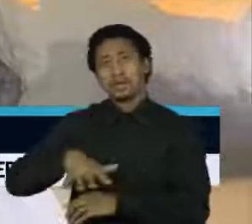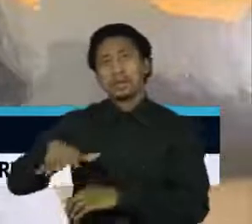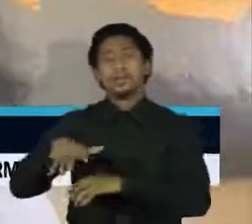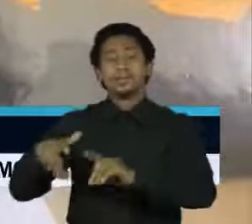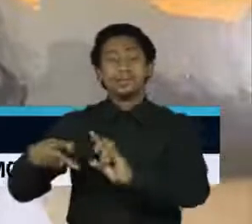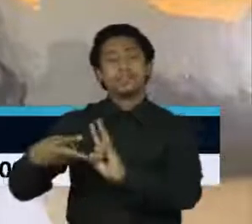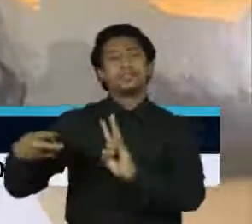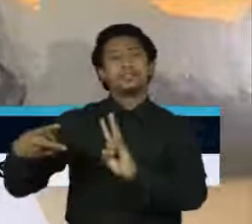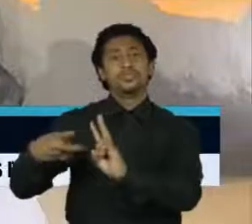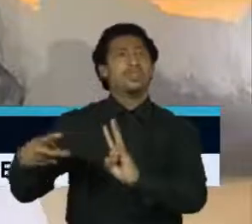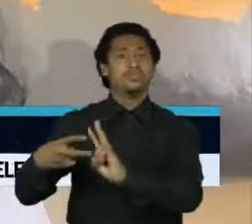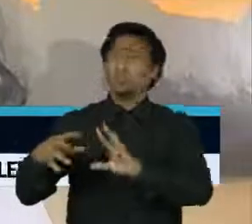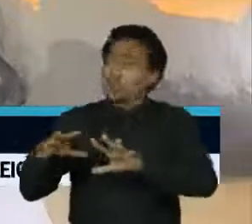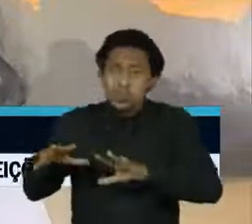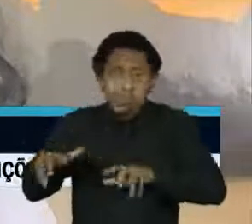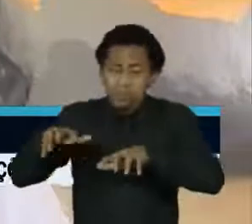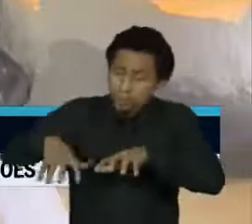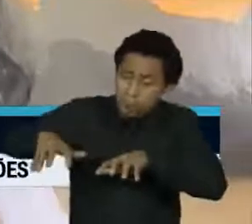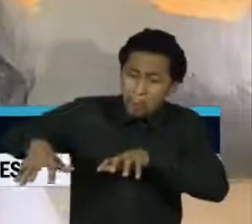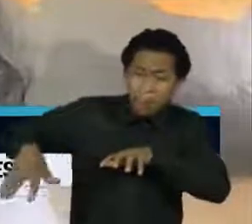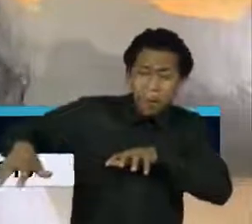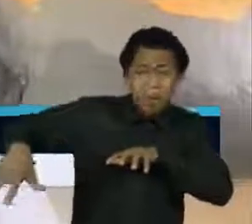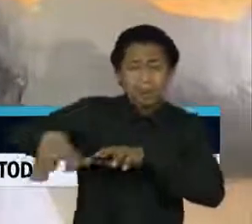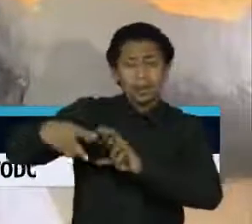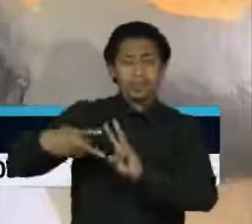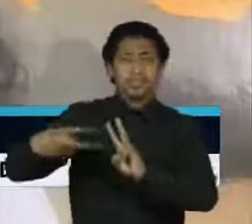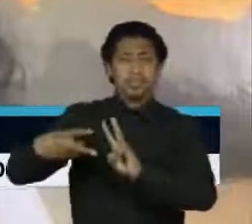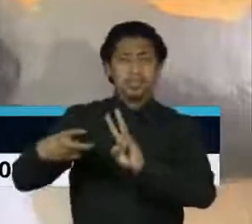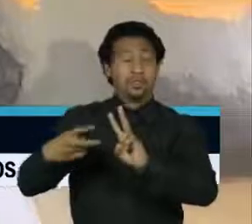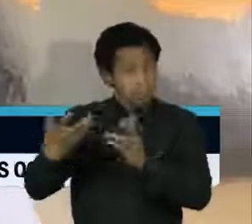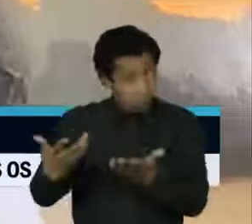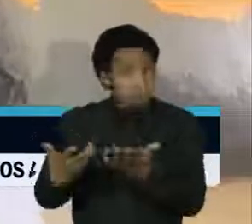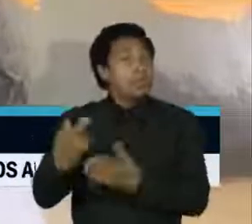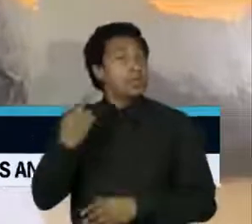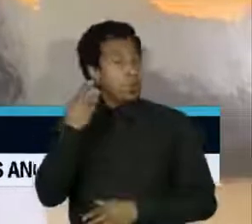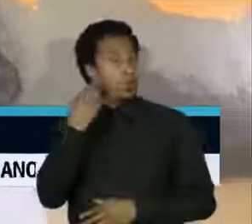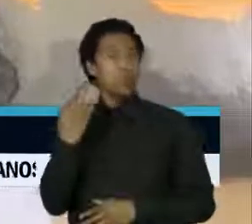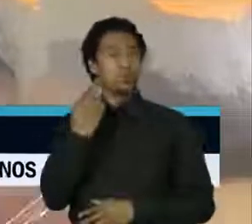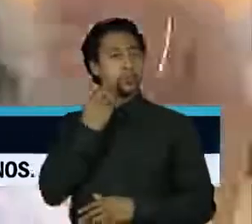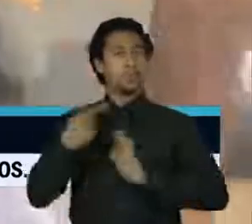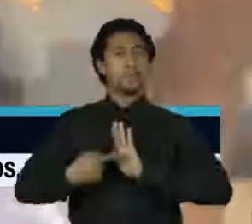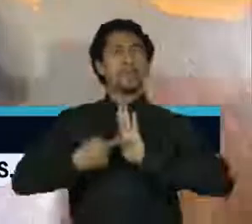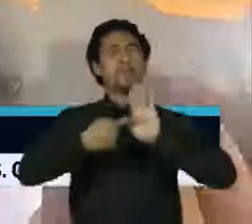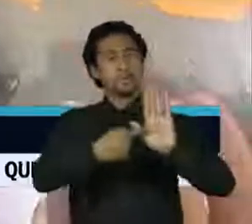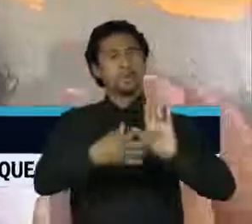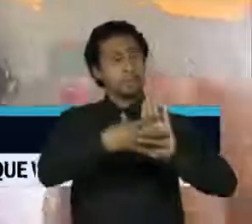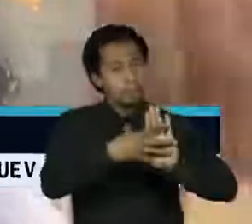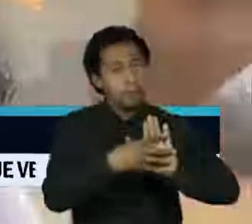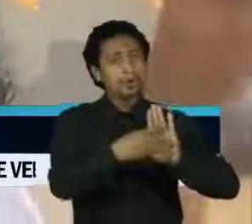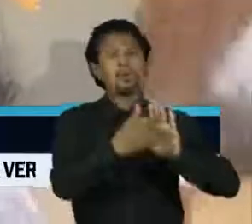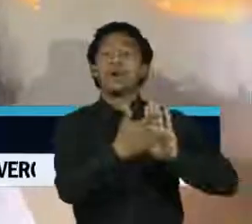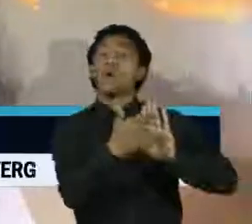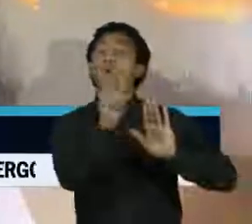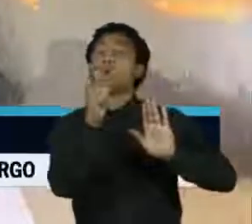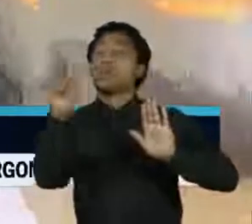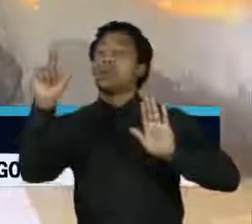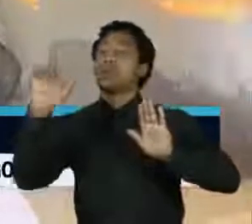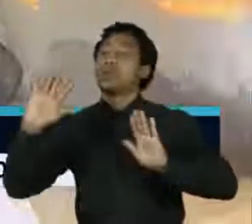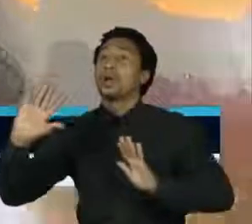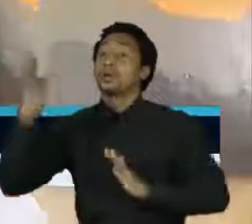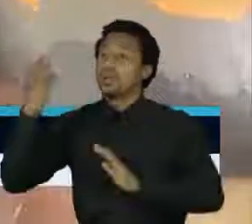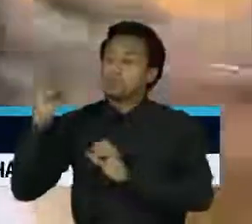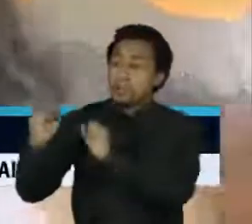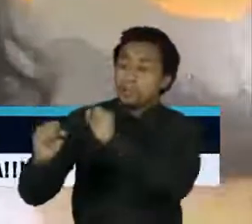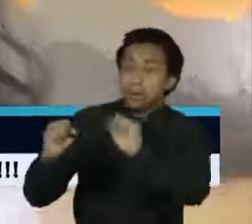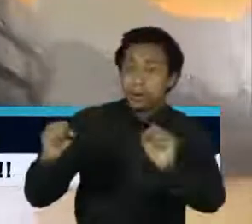sabe em todas as terras indígenas e que Rondônia seja um exemplo para os outros casos que aconteceram